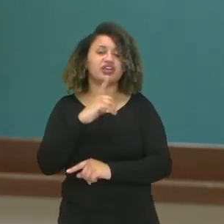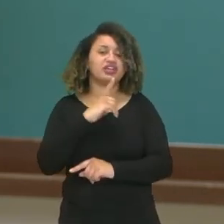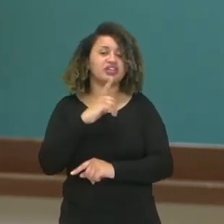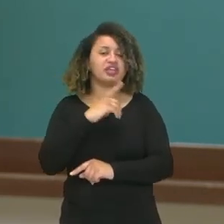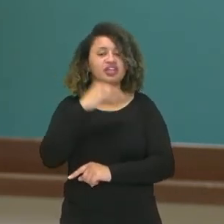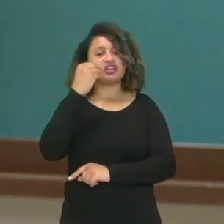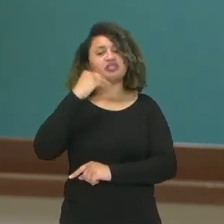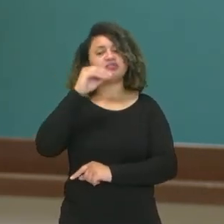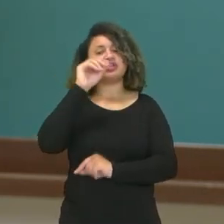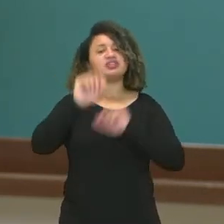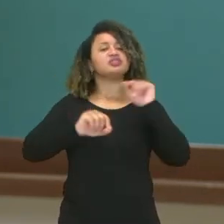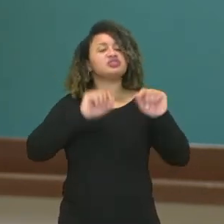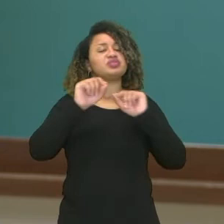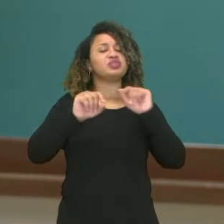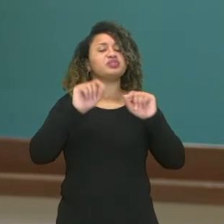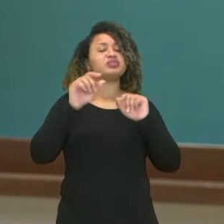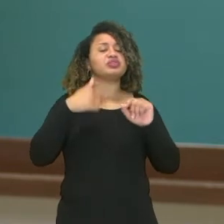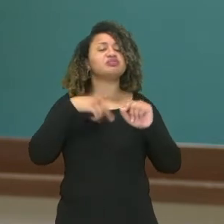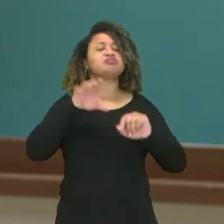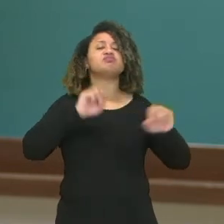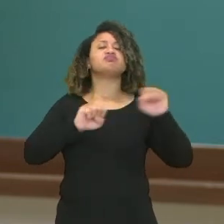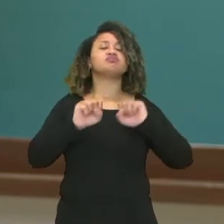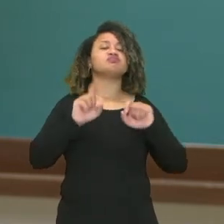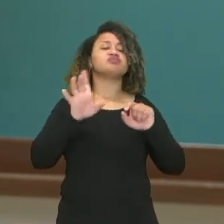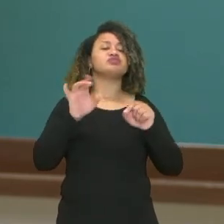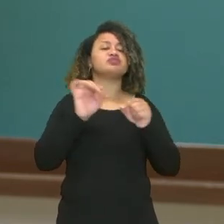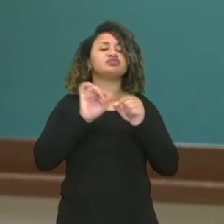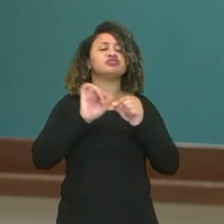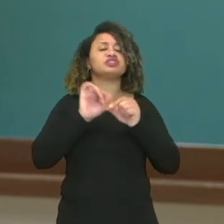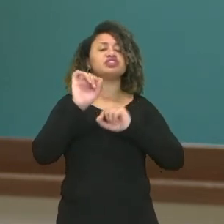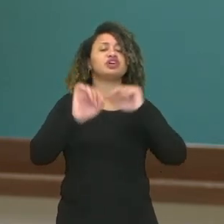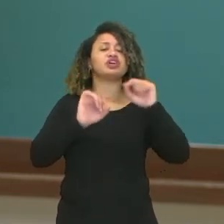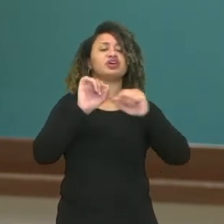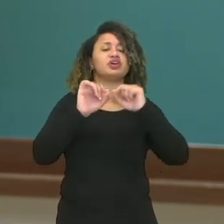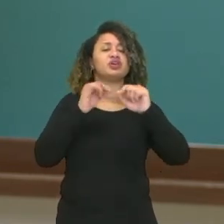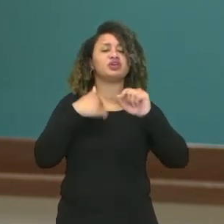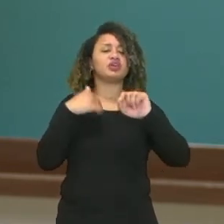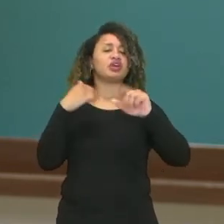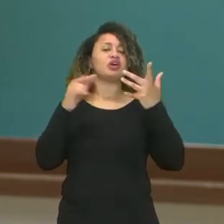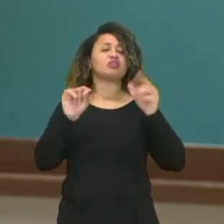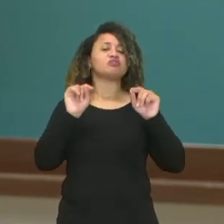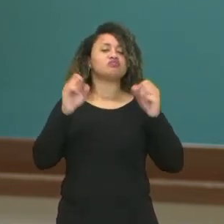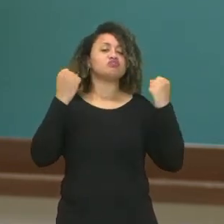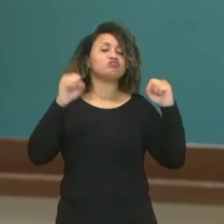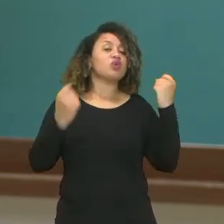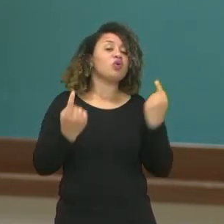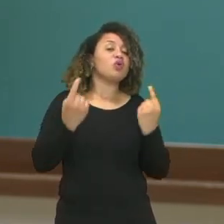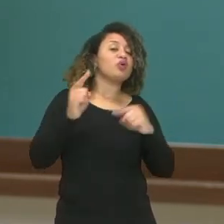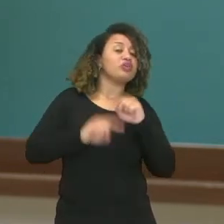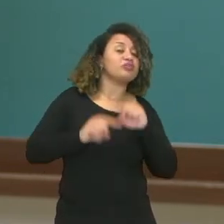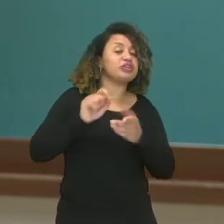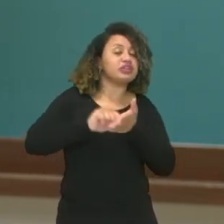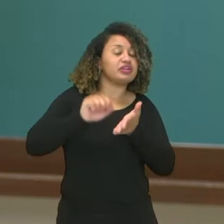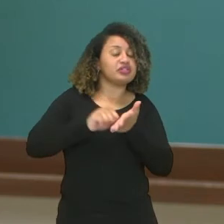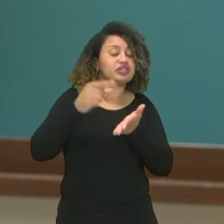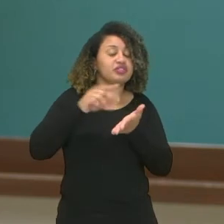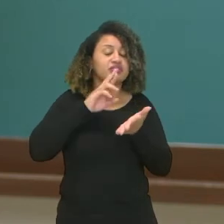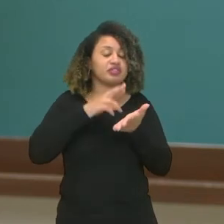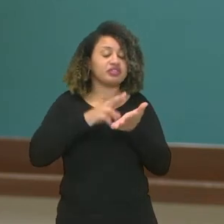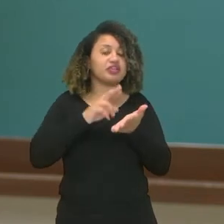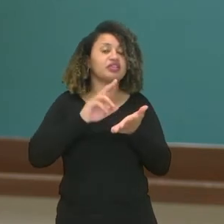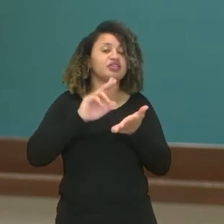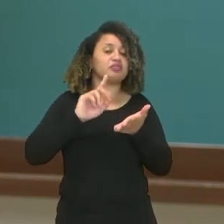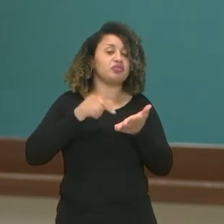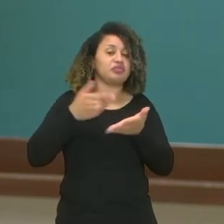tatearam, né? Já pegaram, já fizeram, né, a ginástica com qual equipamento? Escreva aí no seu caderno, compartilhe